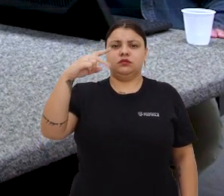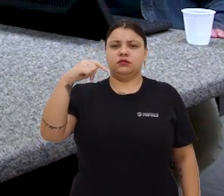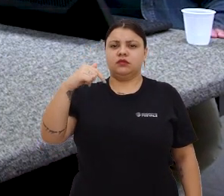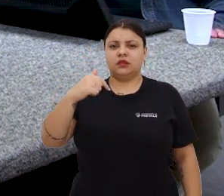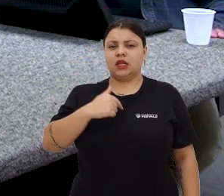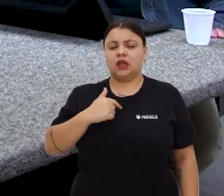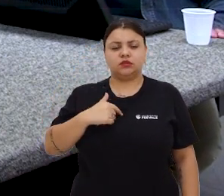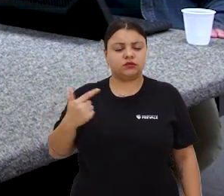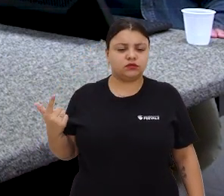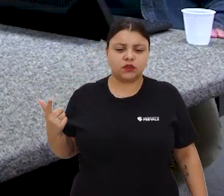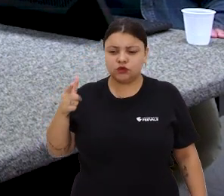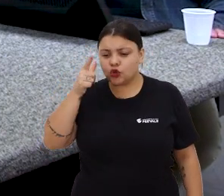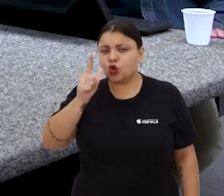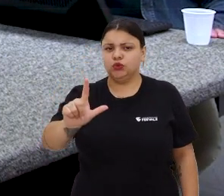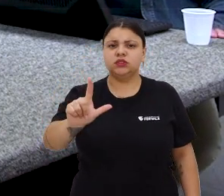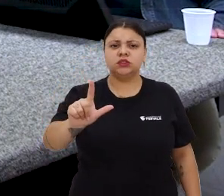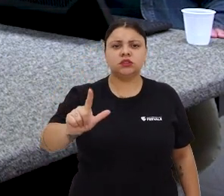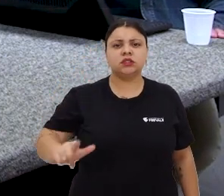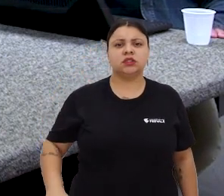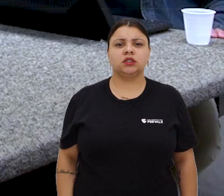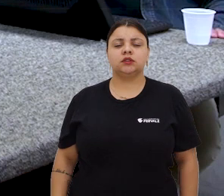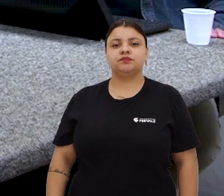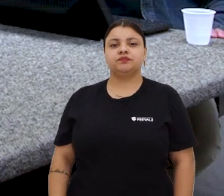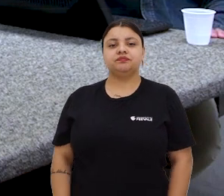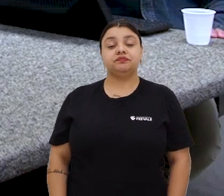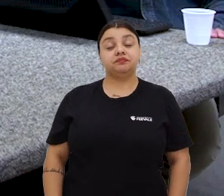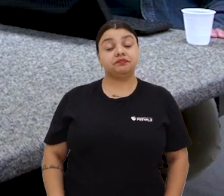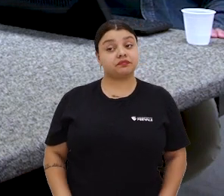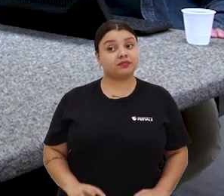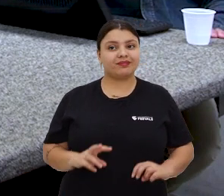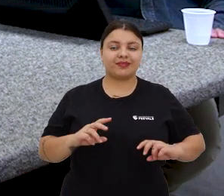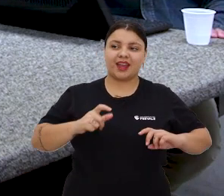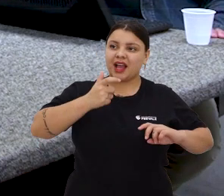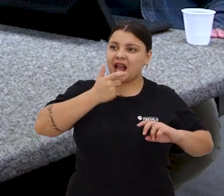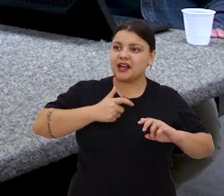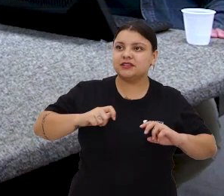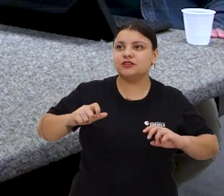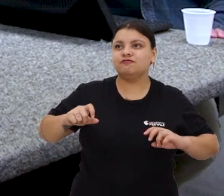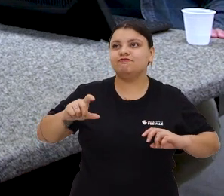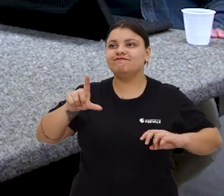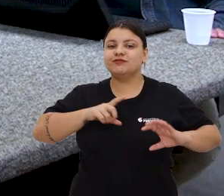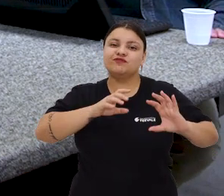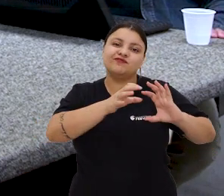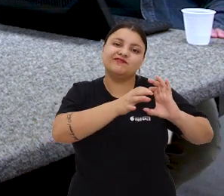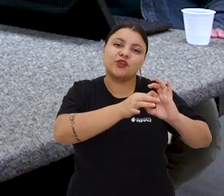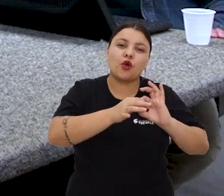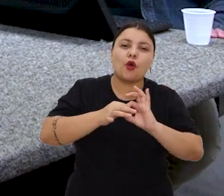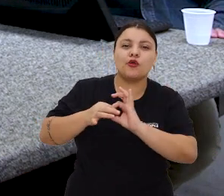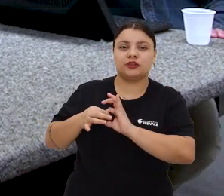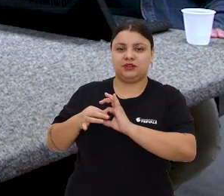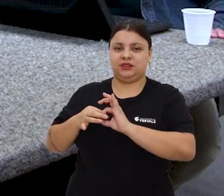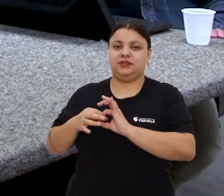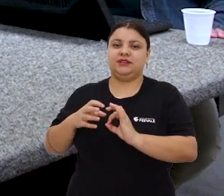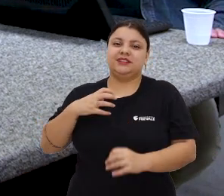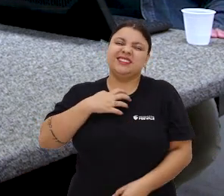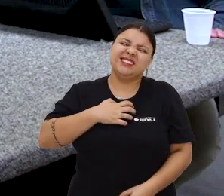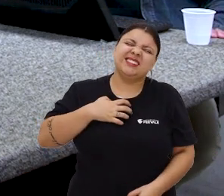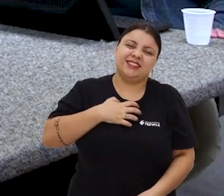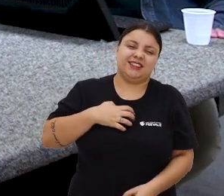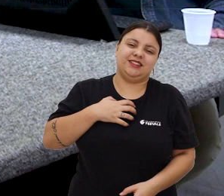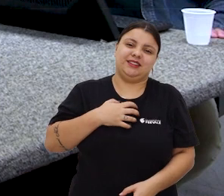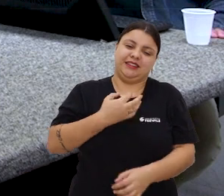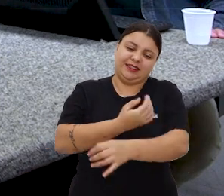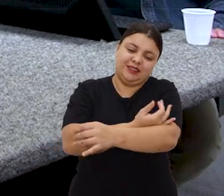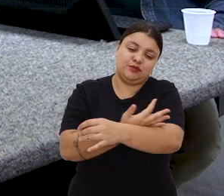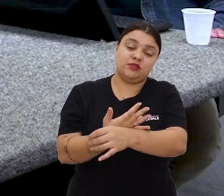vou levar adiante. Eu acho que ele entra num contexto muito mais afetivo de